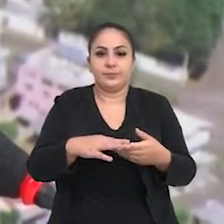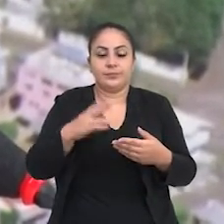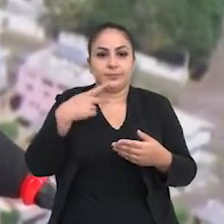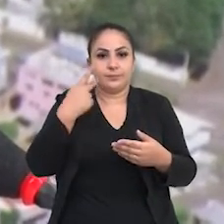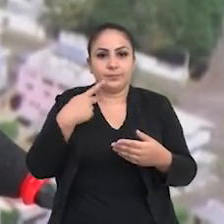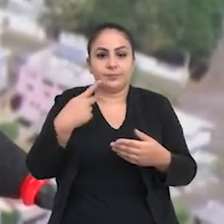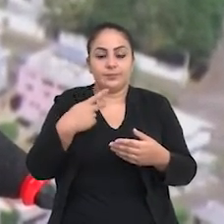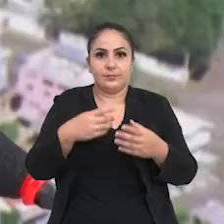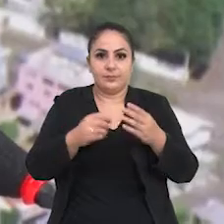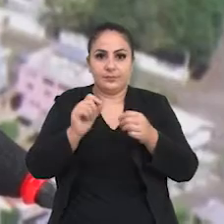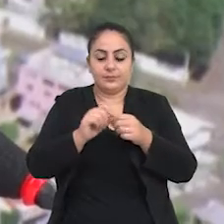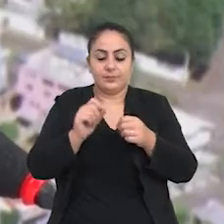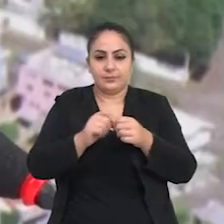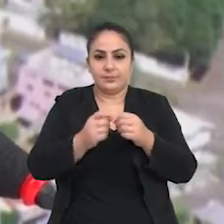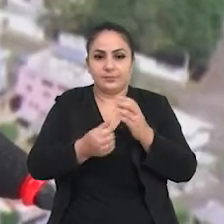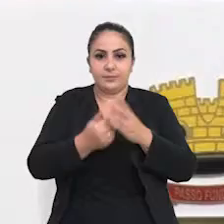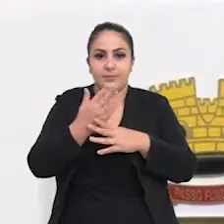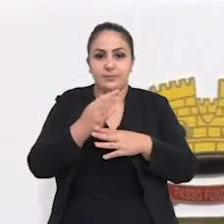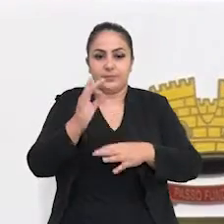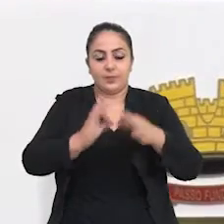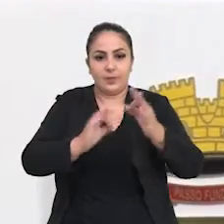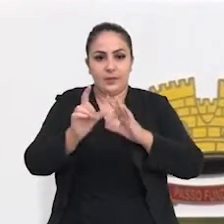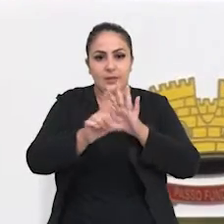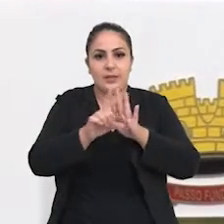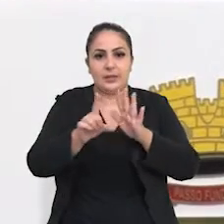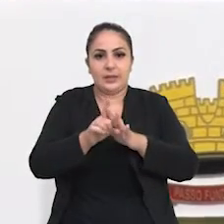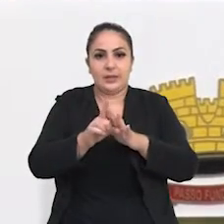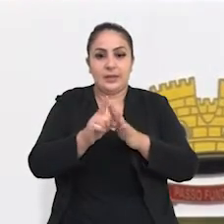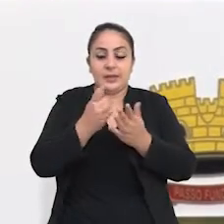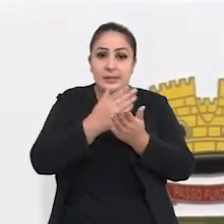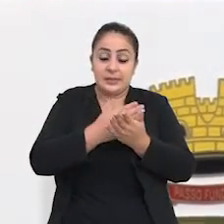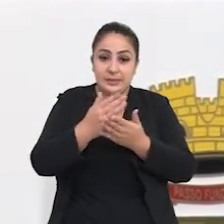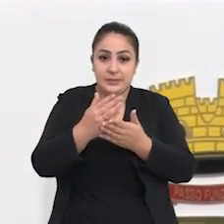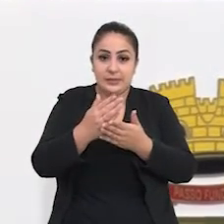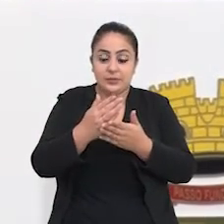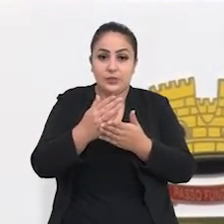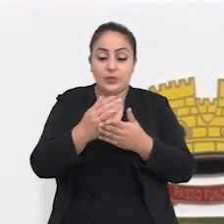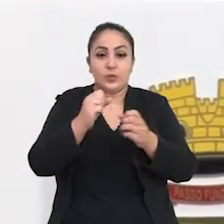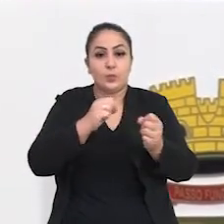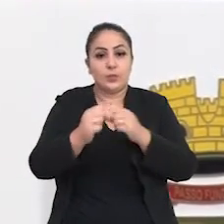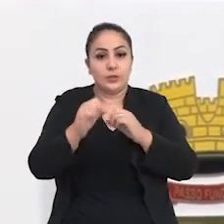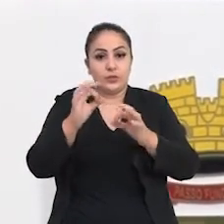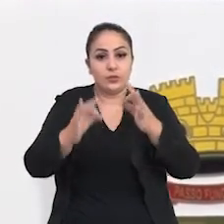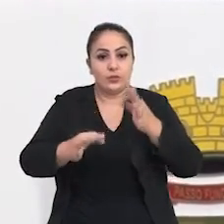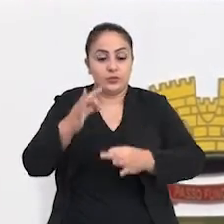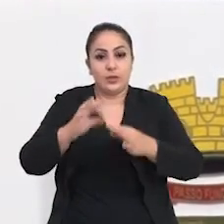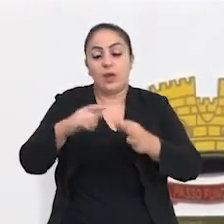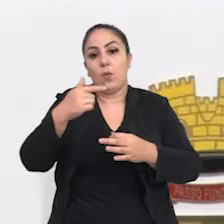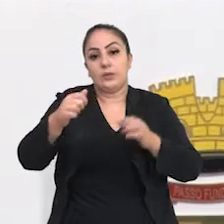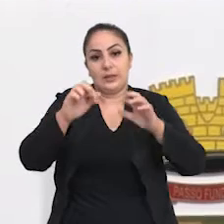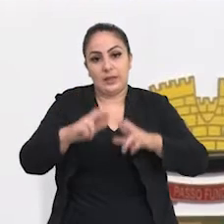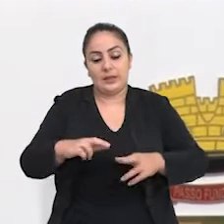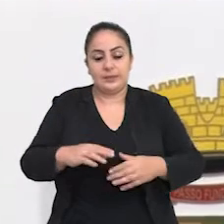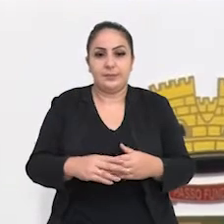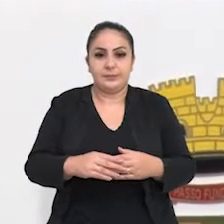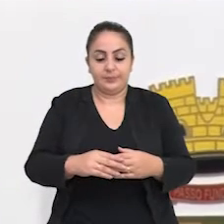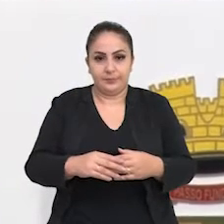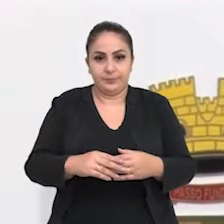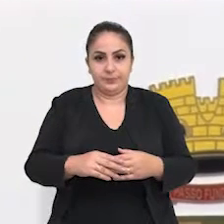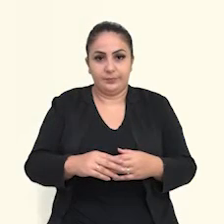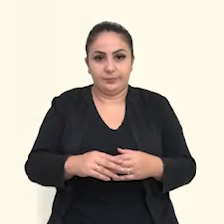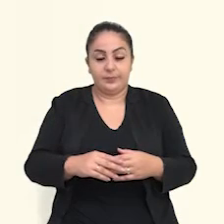parlamentar decidiu criar um projeto de lei que estende a iniciativa do Poder Judiciário para outros